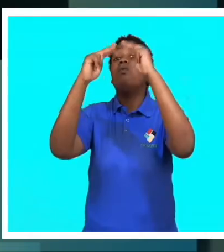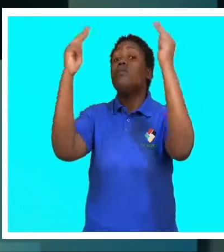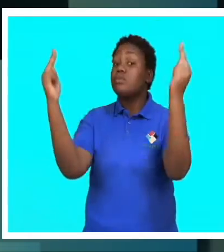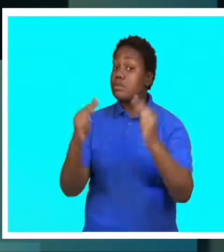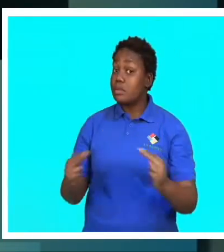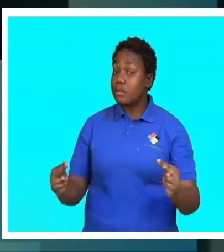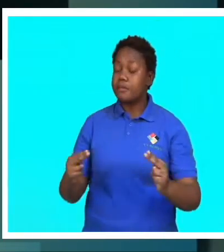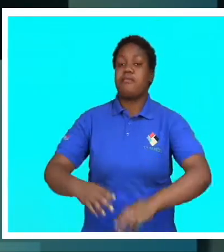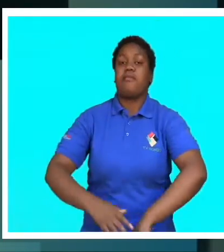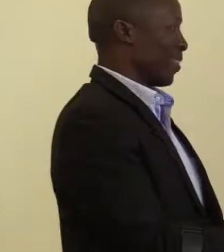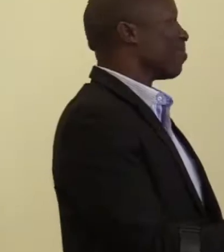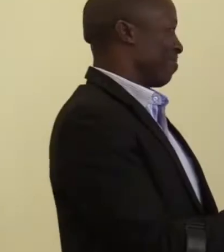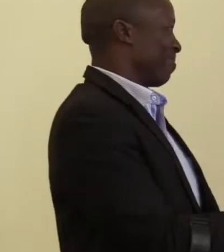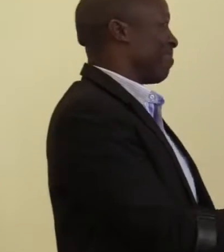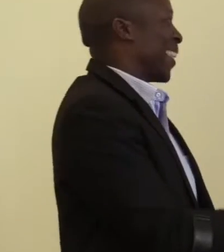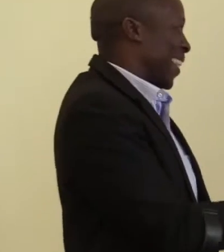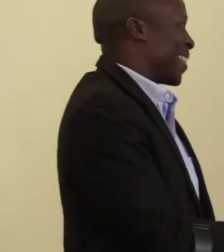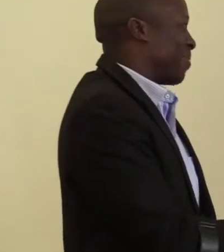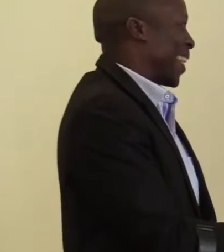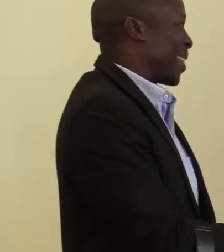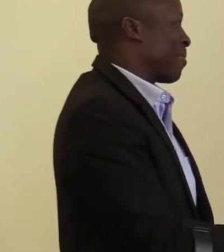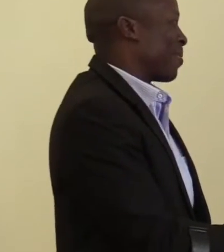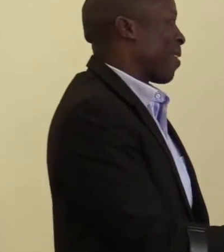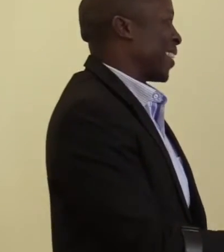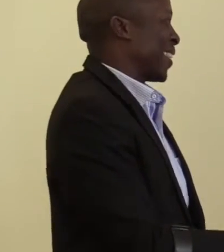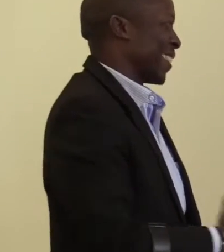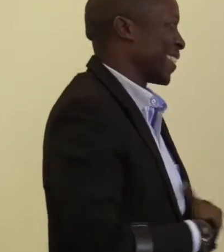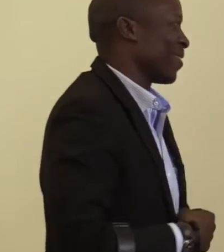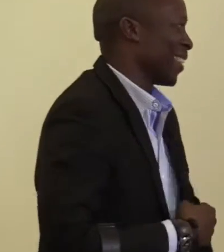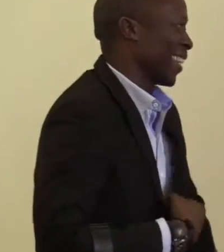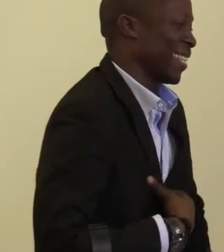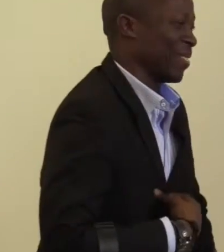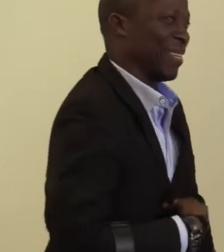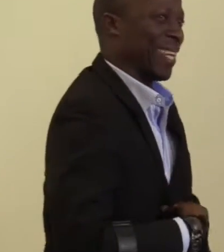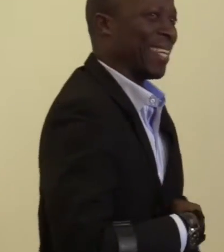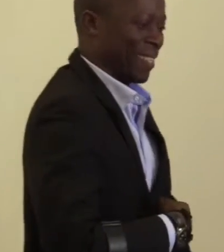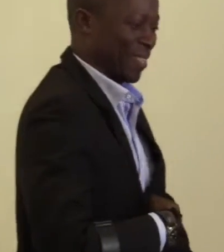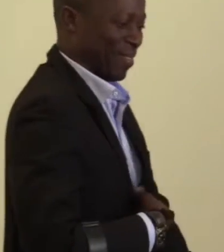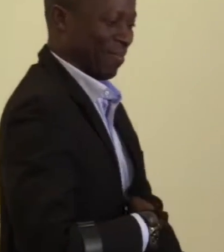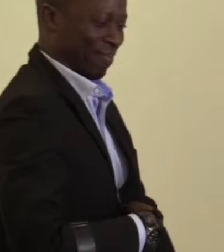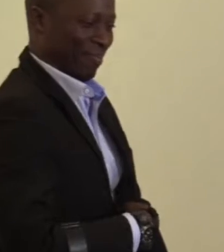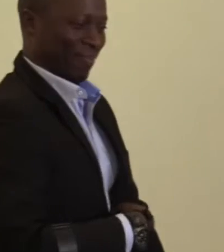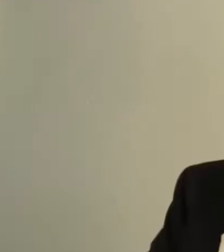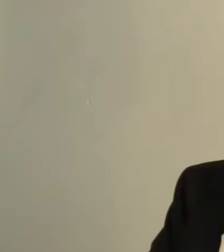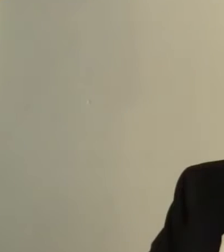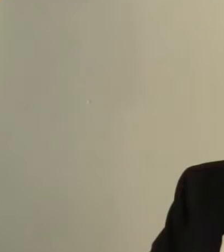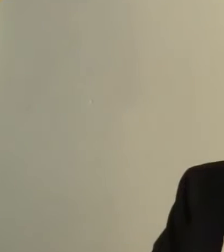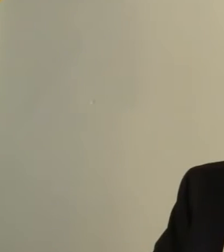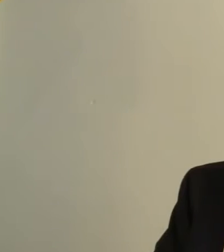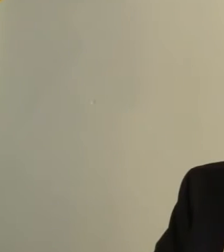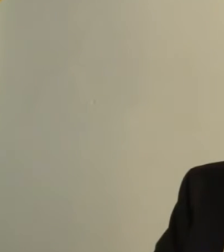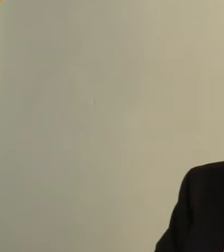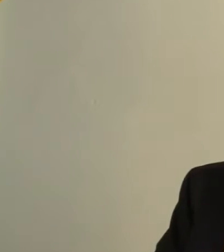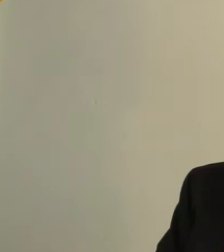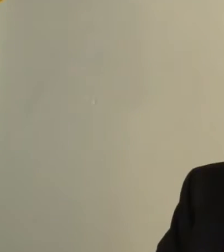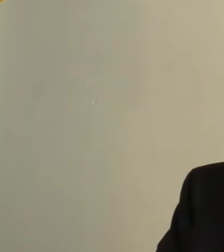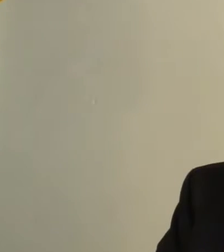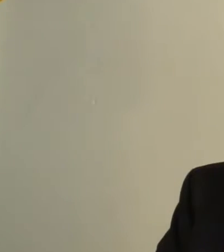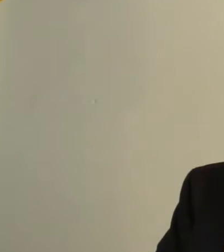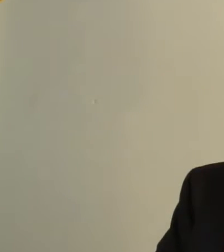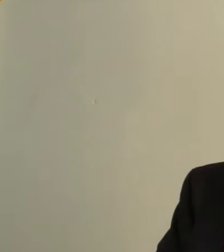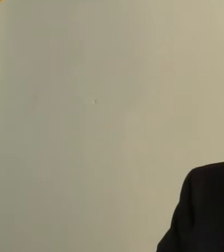preparar as linhas orientadoras do compromisso do Estado mozambicano na Semerida Internacional sobre a Deficiência,